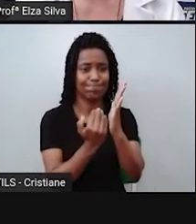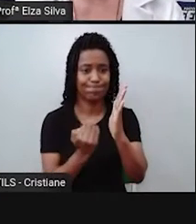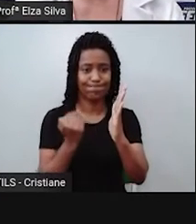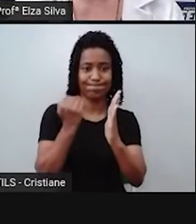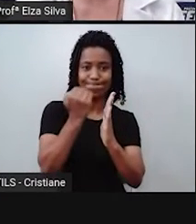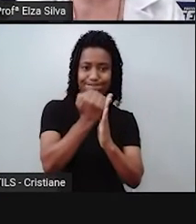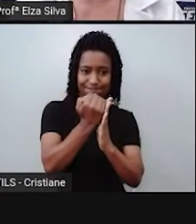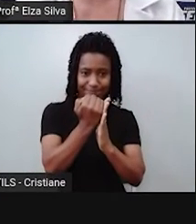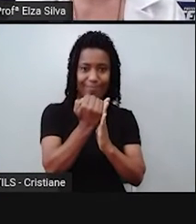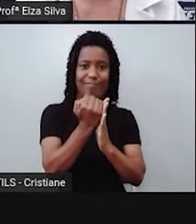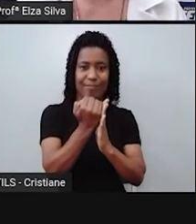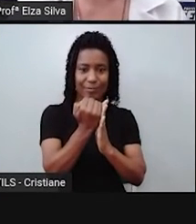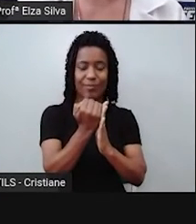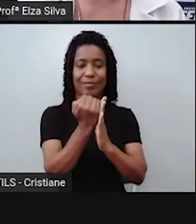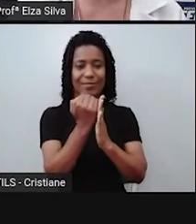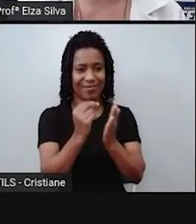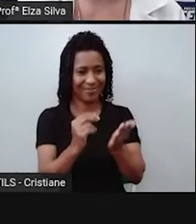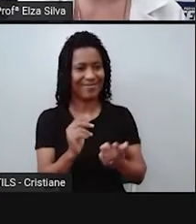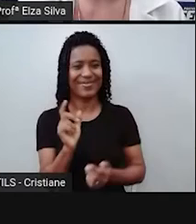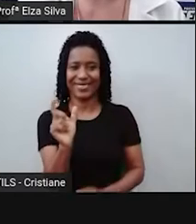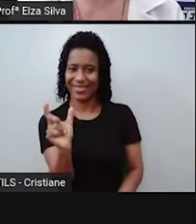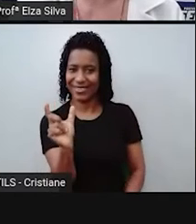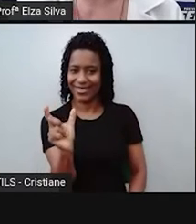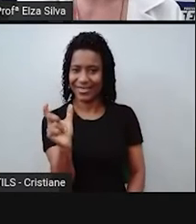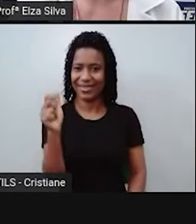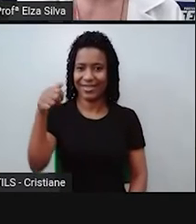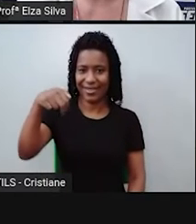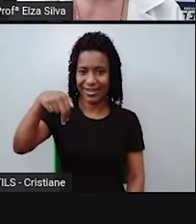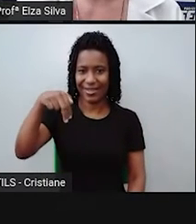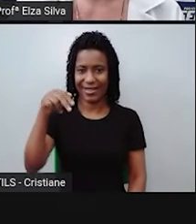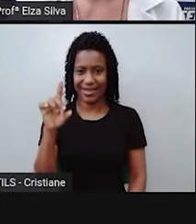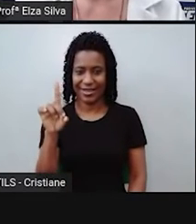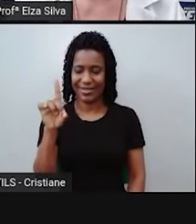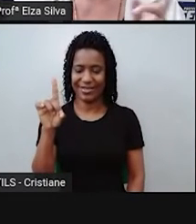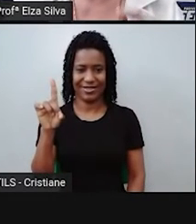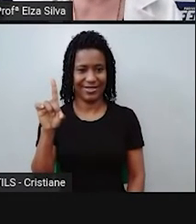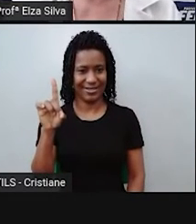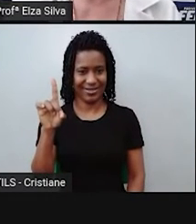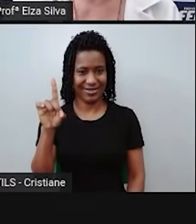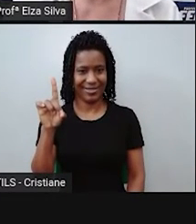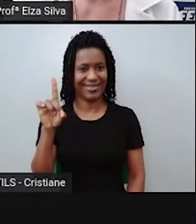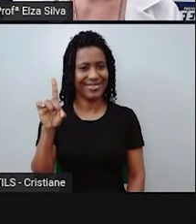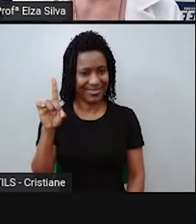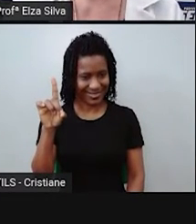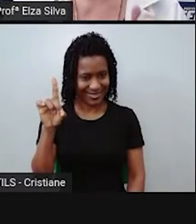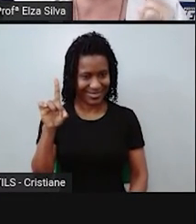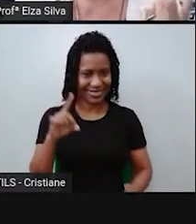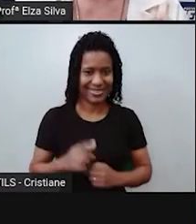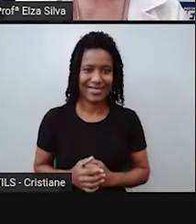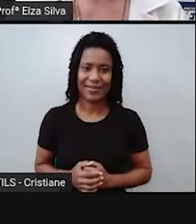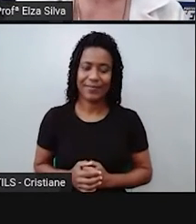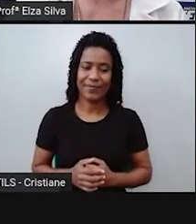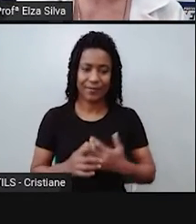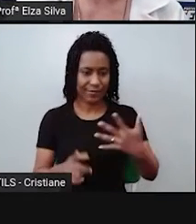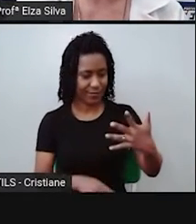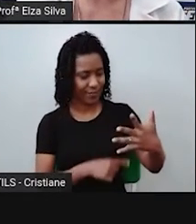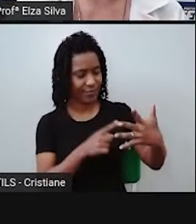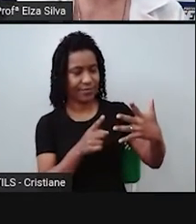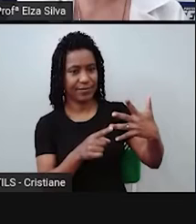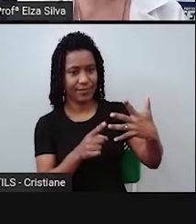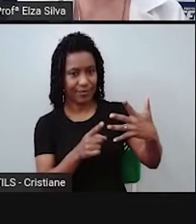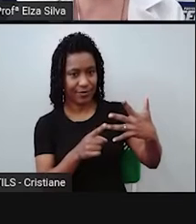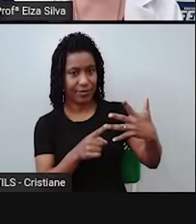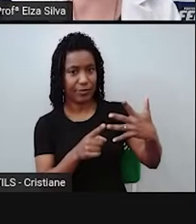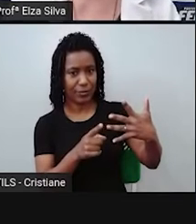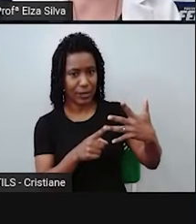você pode utilizar o and, e. And reason. E se você quiser mostrar a